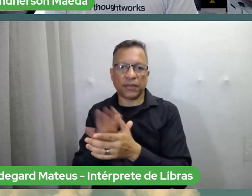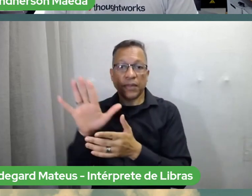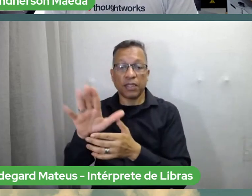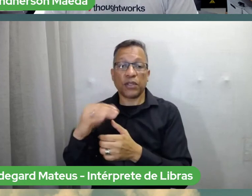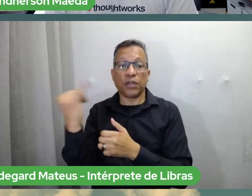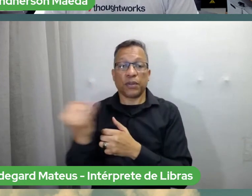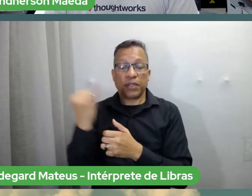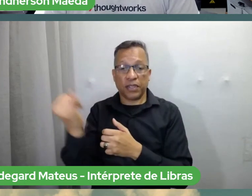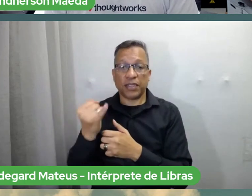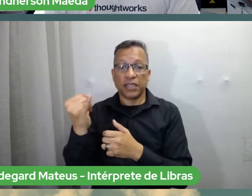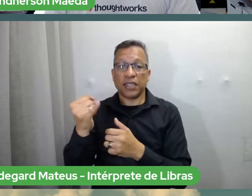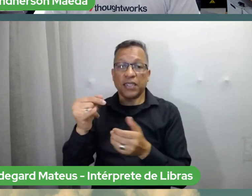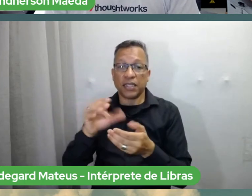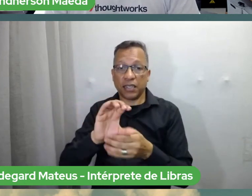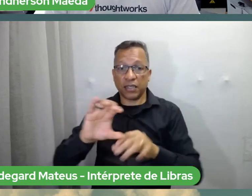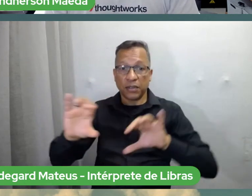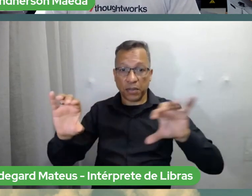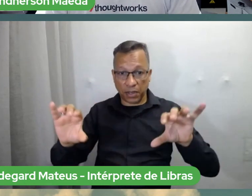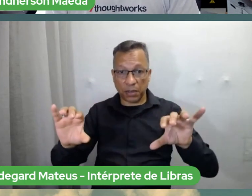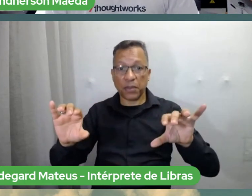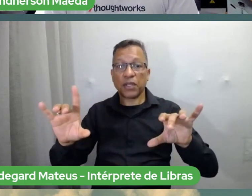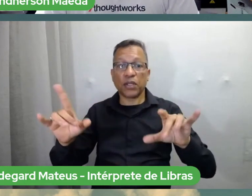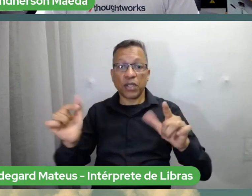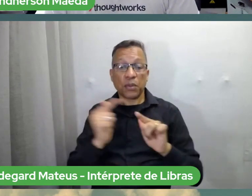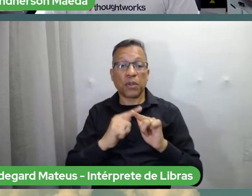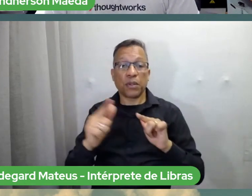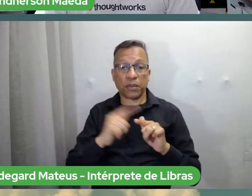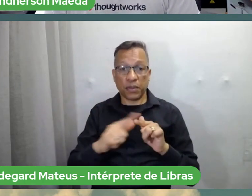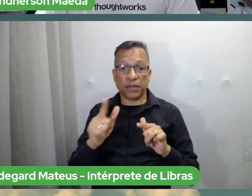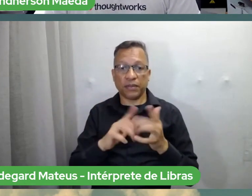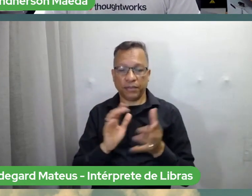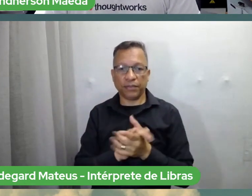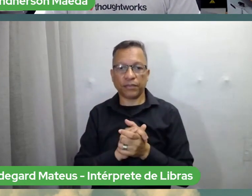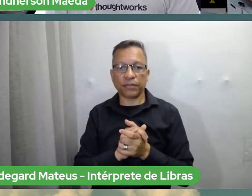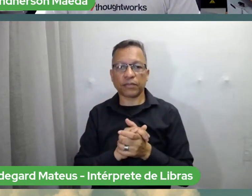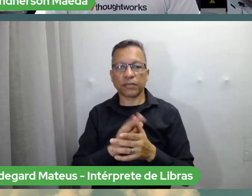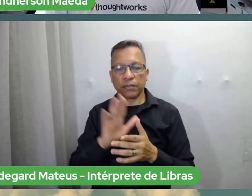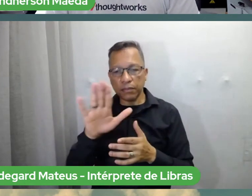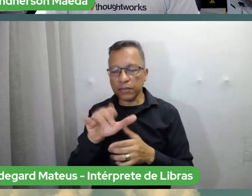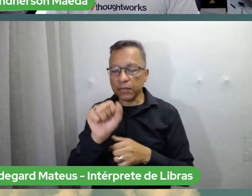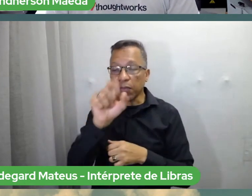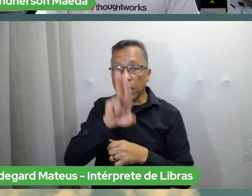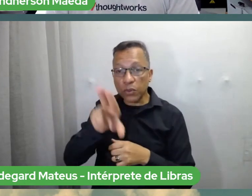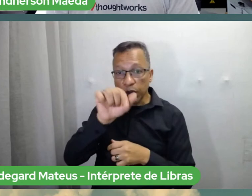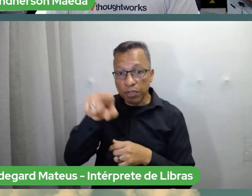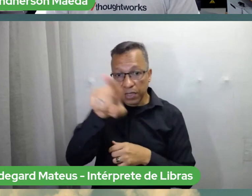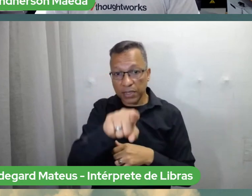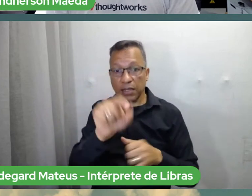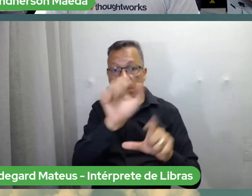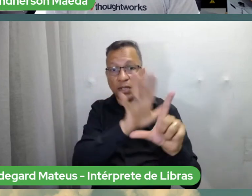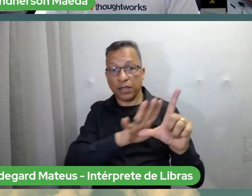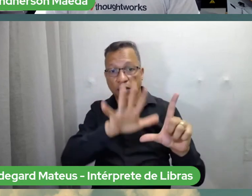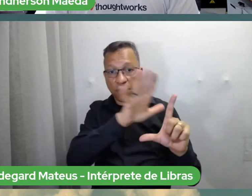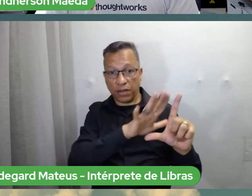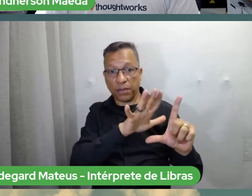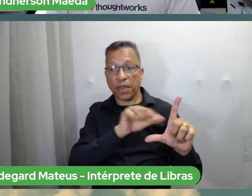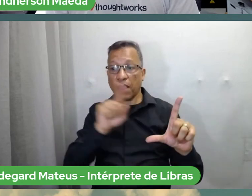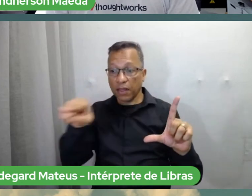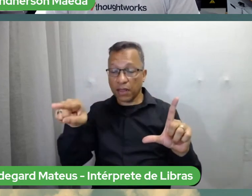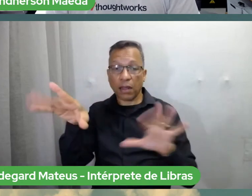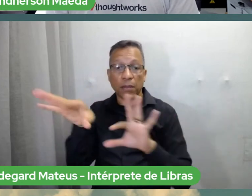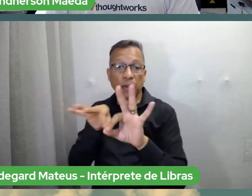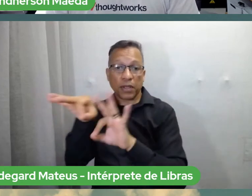separados para que não haja conflito de interesses, né? O consumidor, né, o usuário da plataforma, é o time que está produzindo os dados. Ele vai